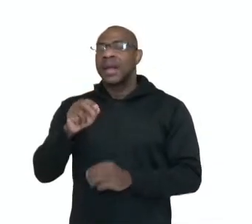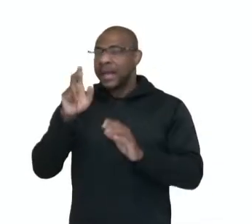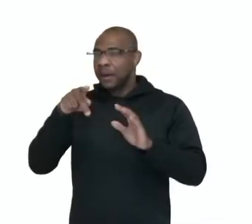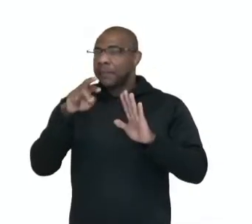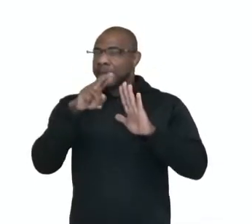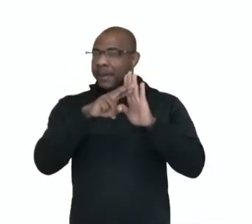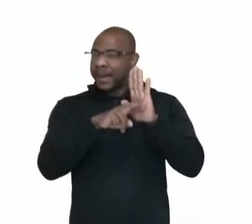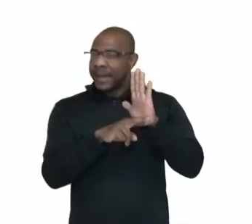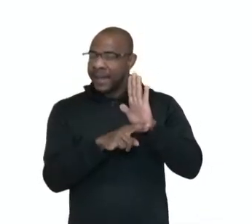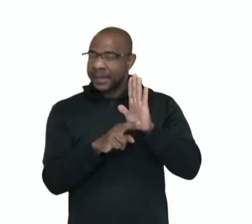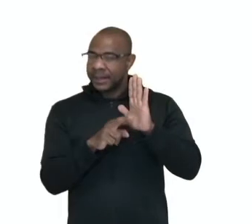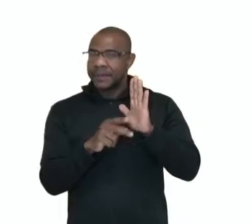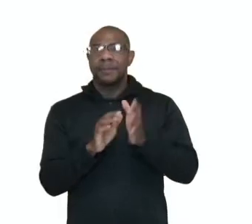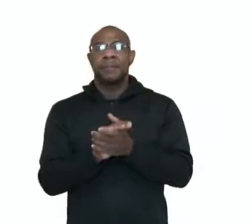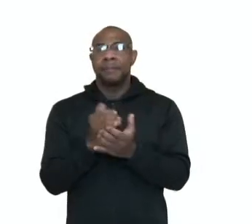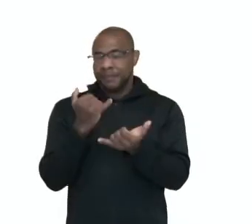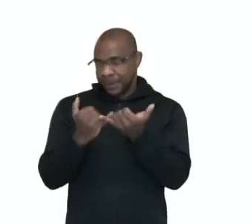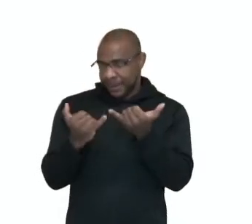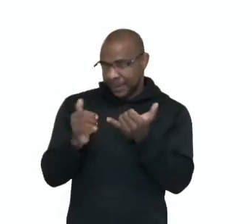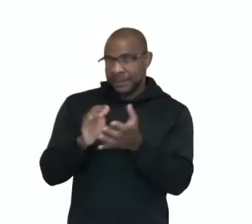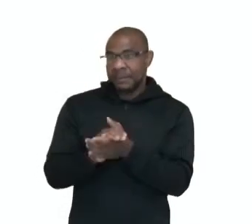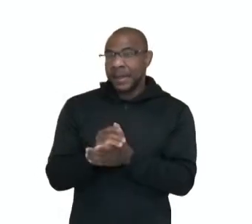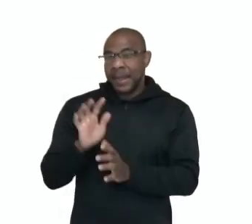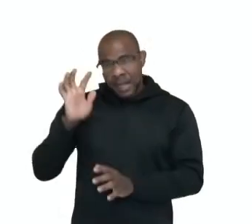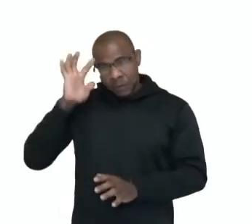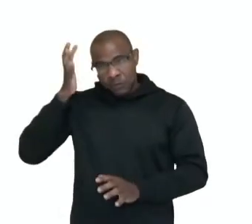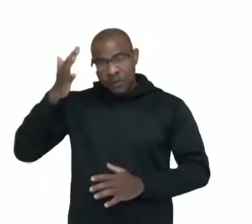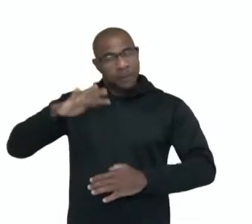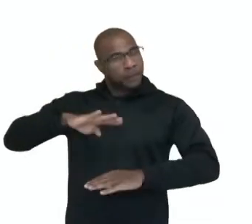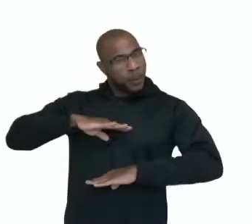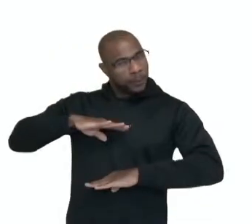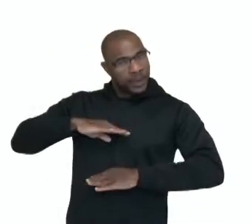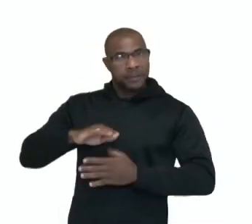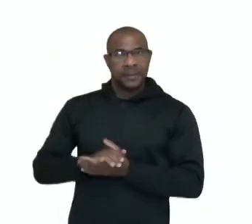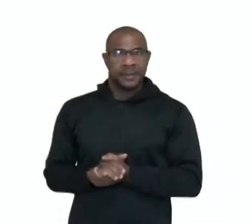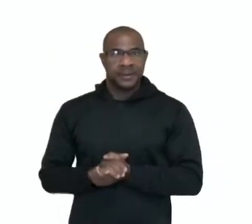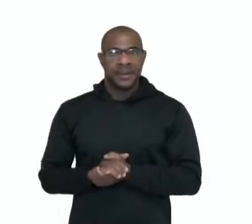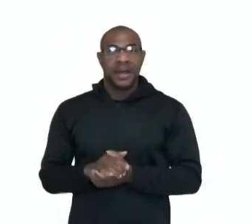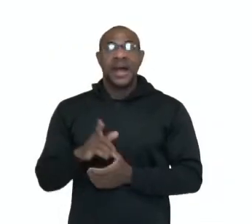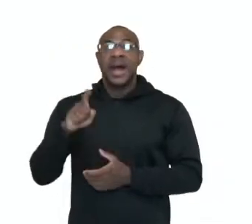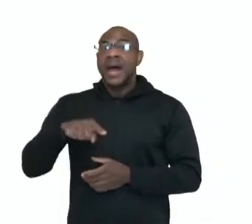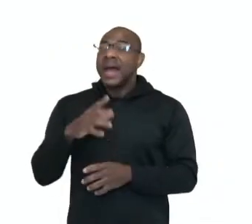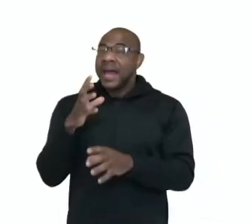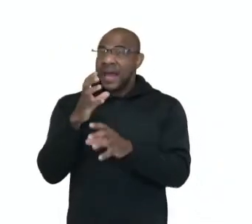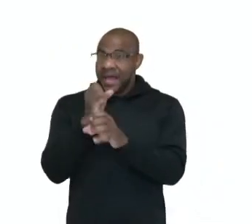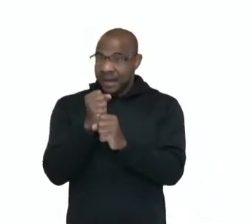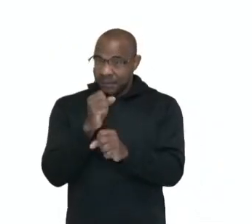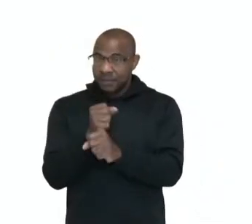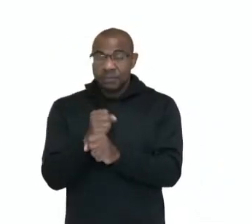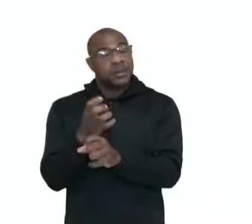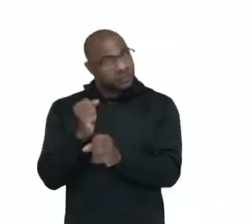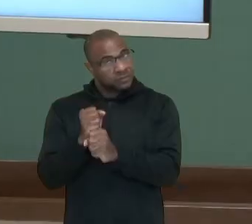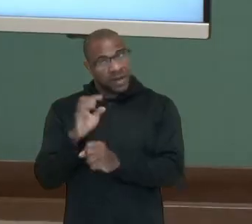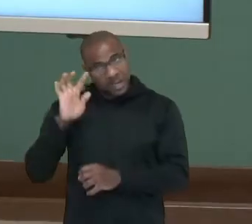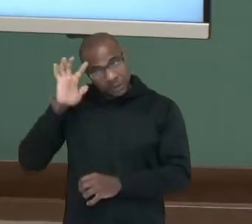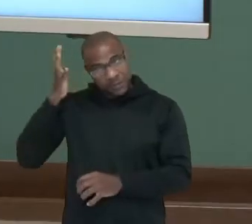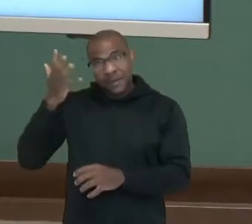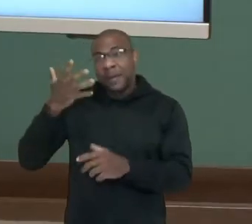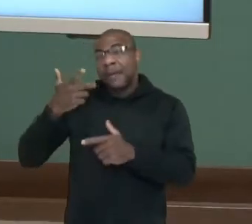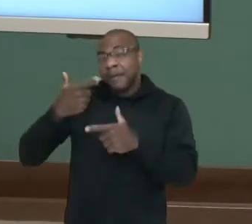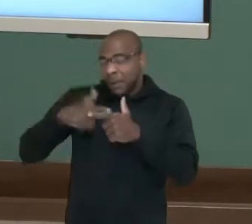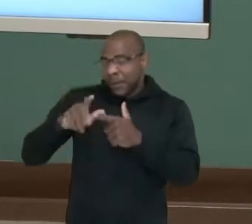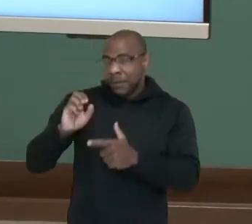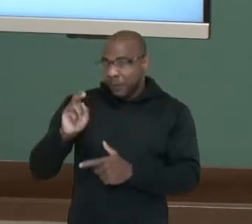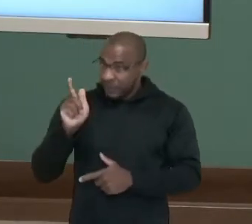regra para resolvermos um problema, tudo bem? É uma continha que vai resolver um problema, tá? Mas não é